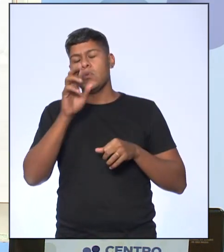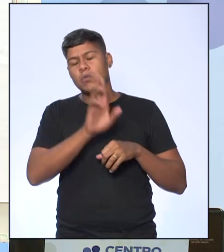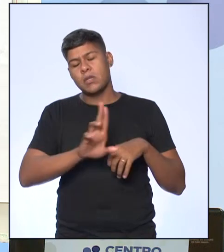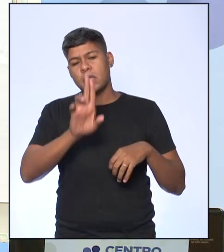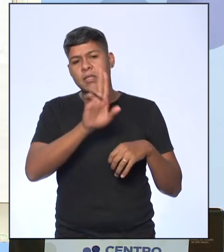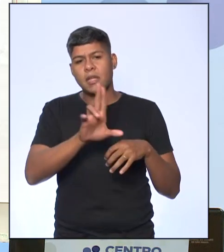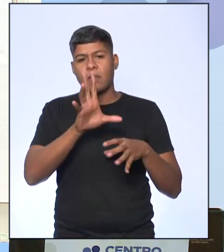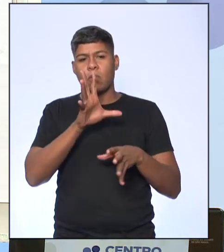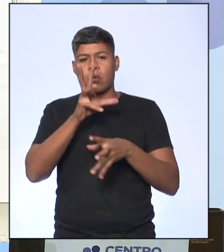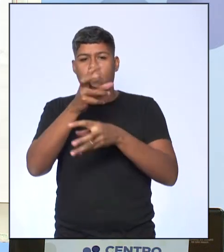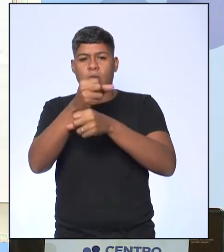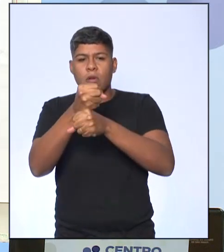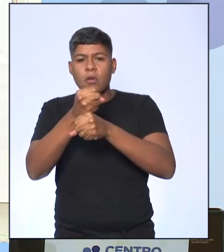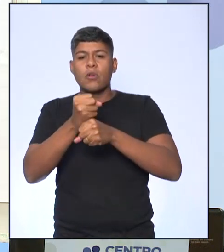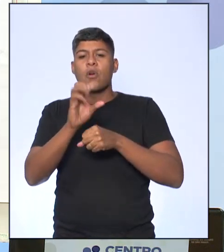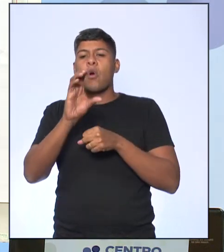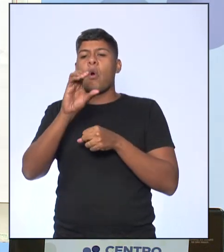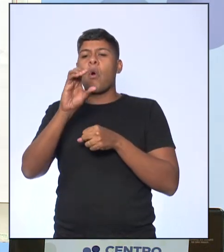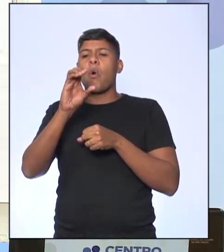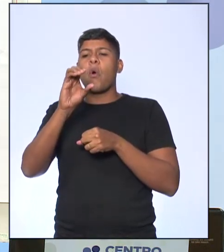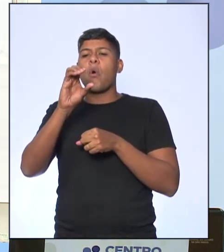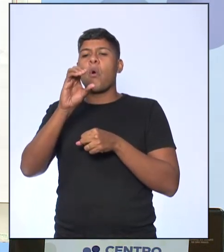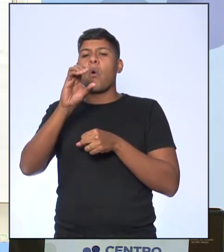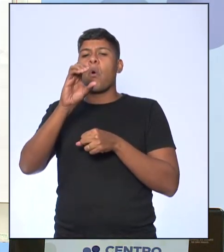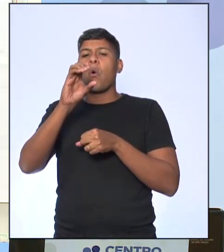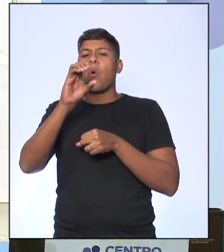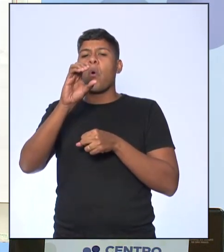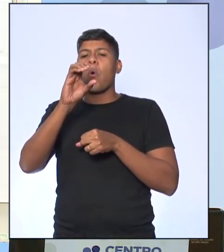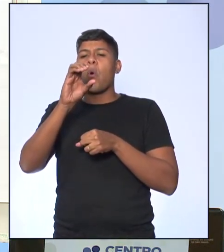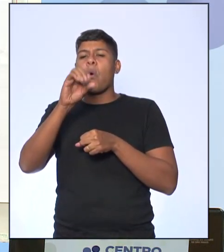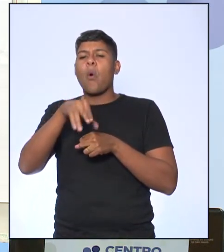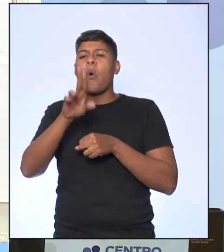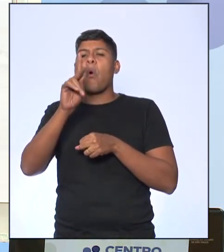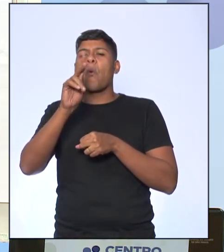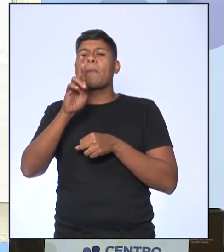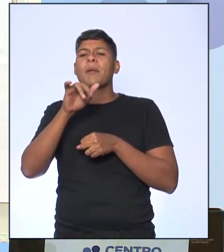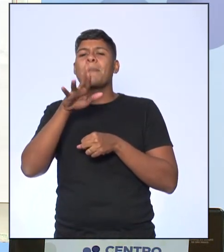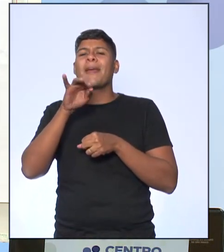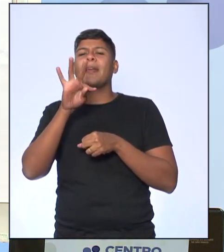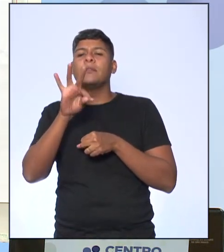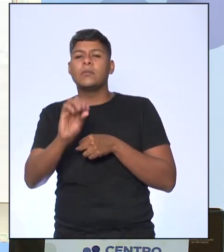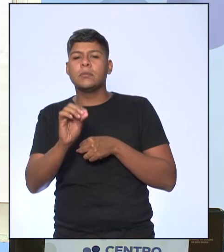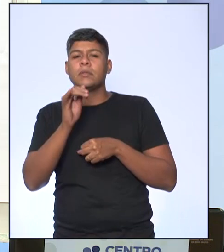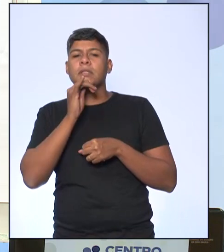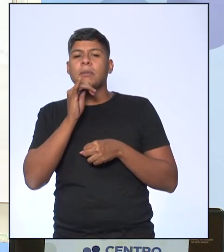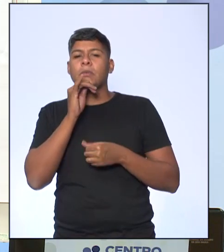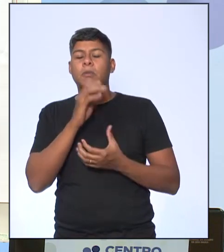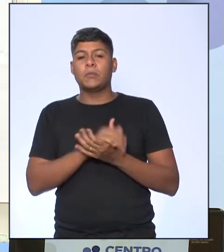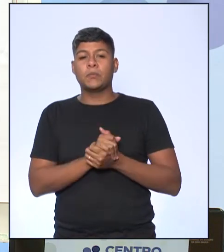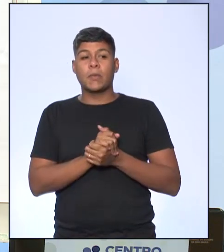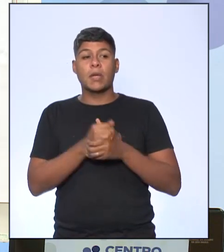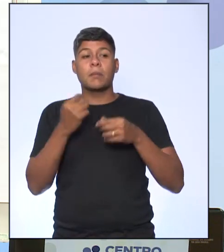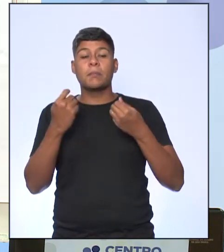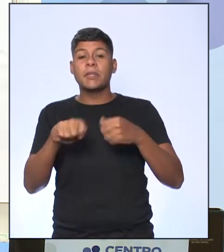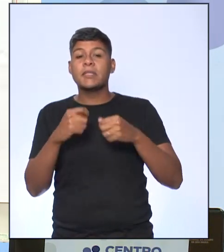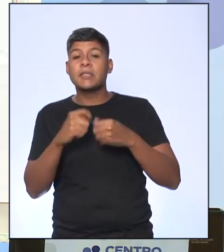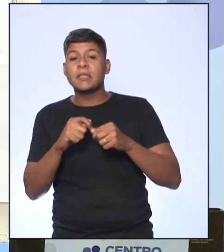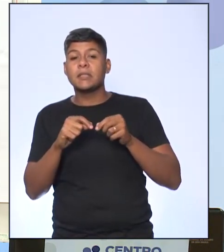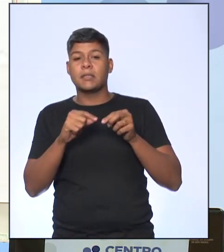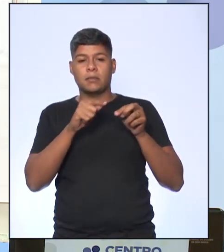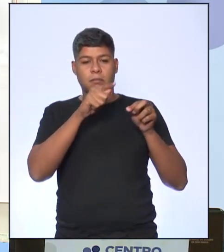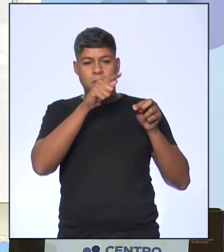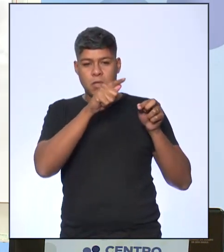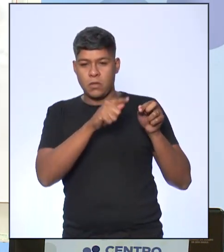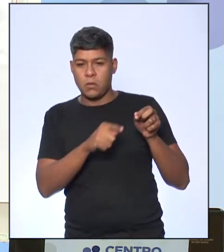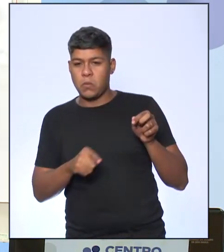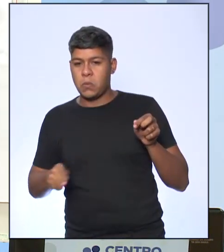para a gente calcular o comprimento da circunferência. O que é o comprimento da circunferência? Então, pega assim, eu preciso dar uma volta na